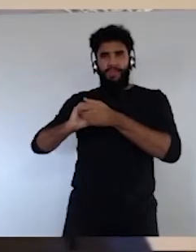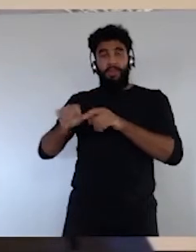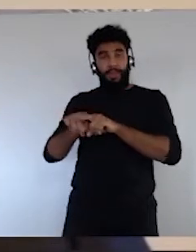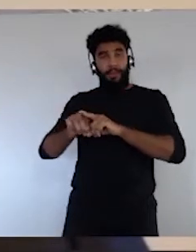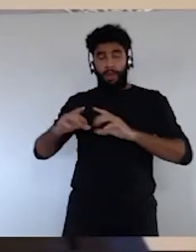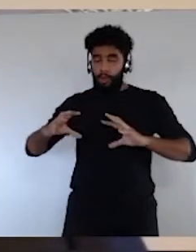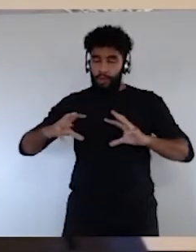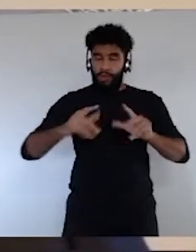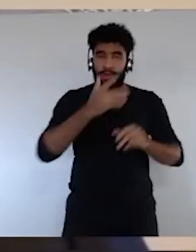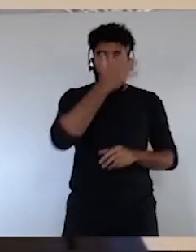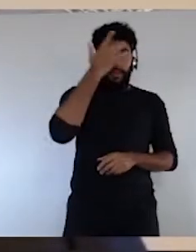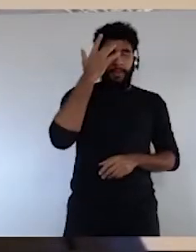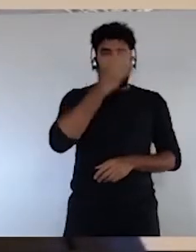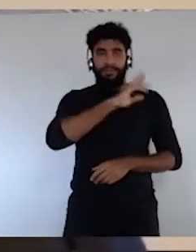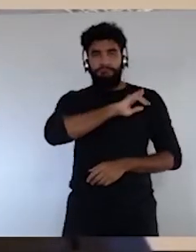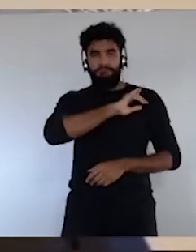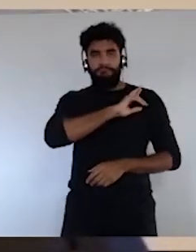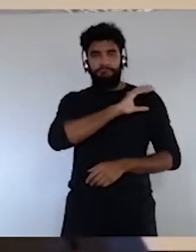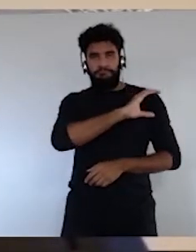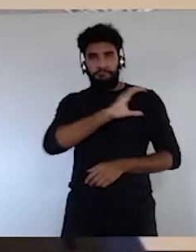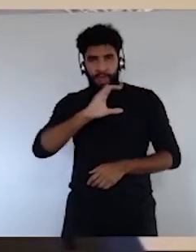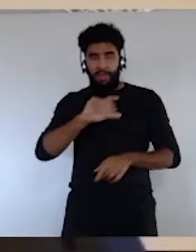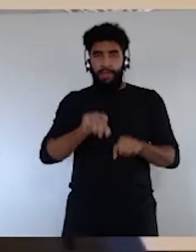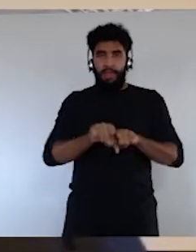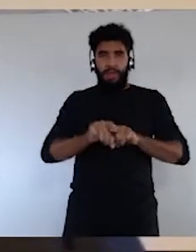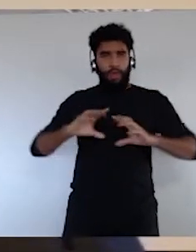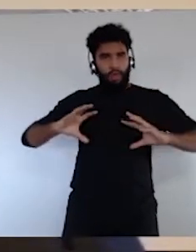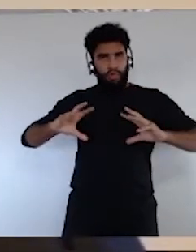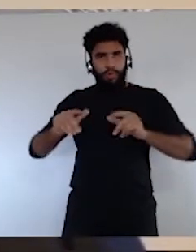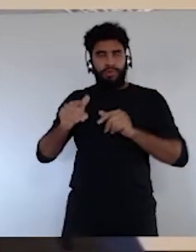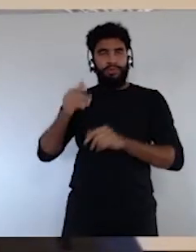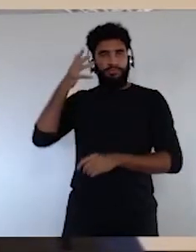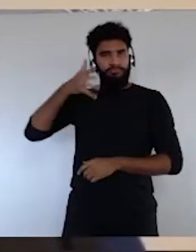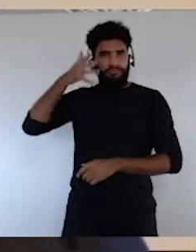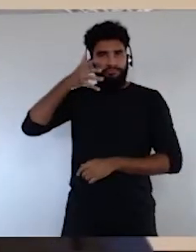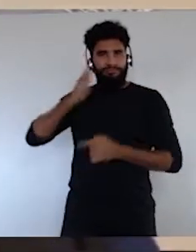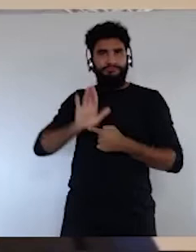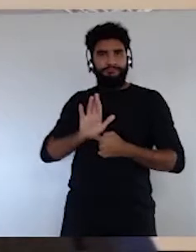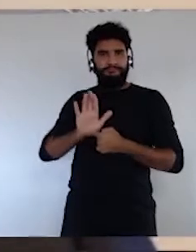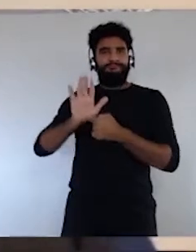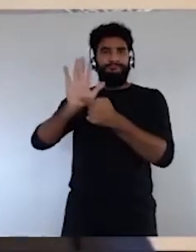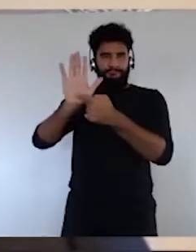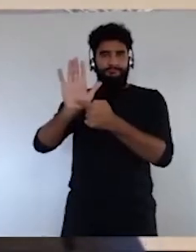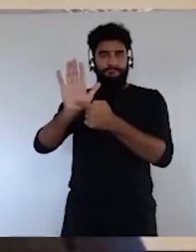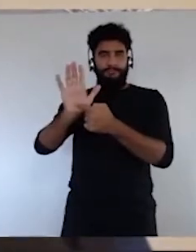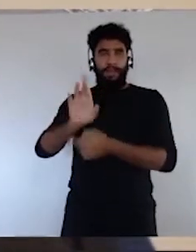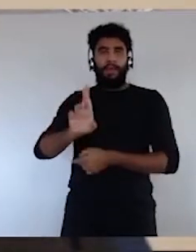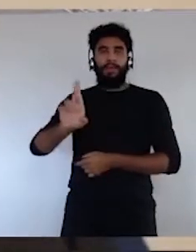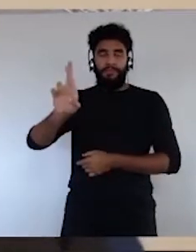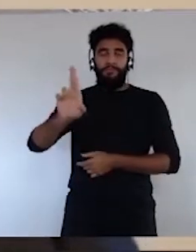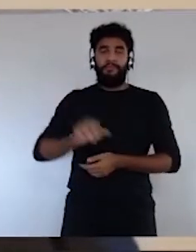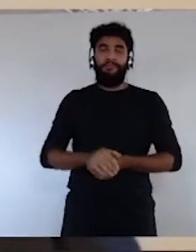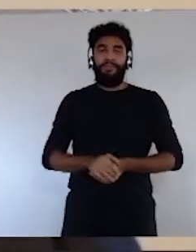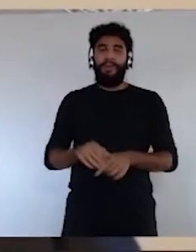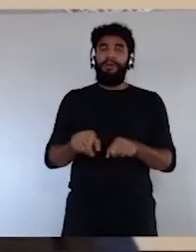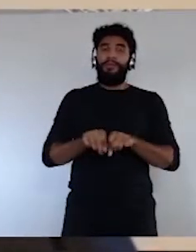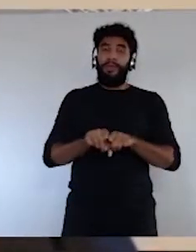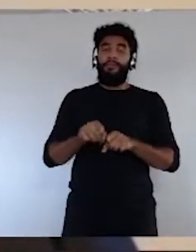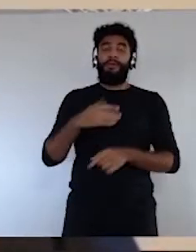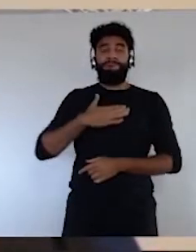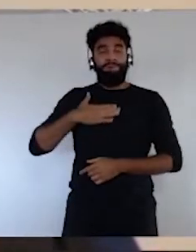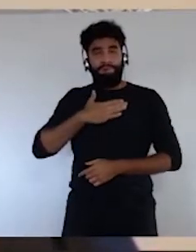membros das coordenações e de todos os painéis que fazem parte desse congresso. Cumprimento também sempre, com uma palavra carinhosa, o